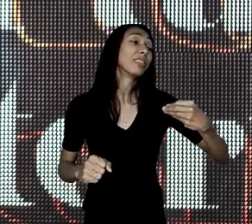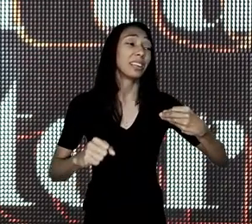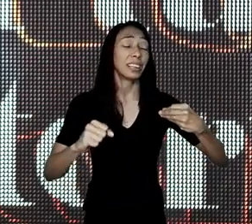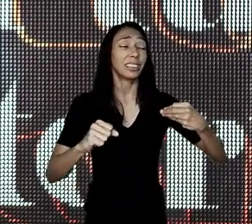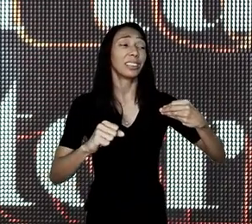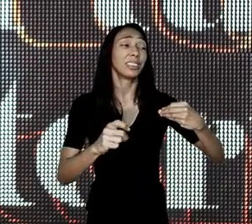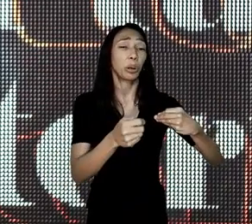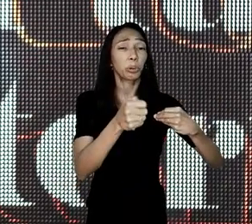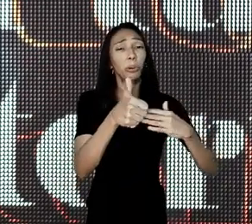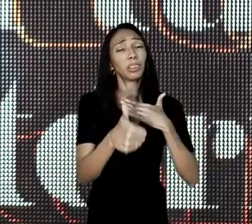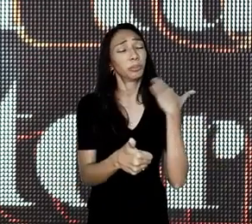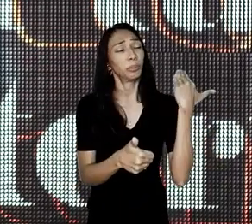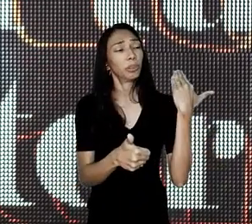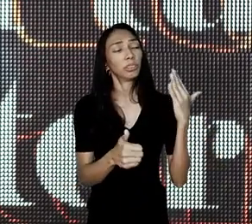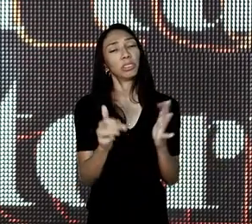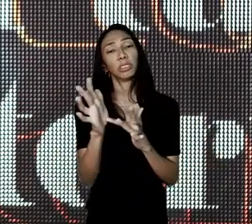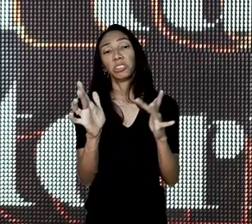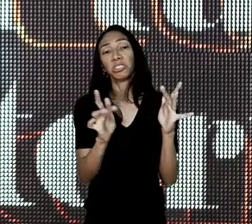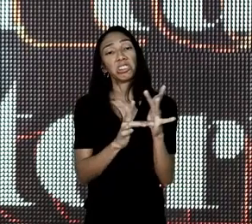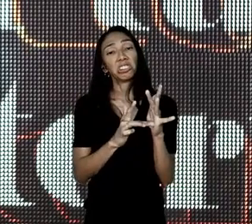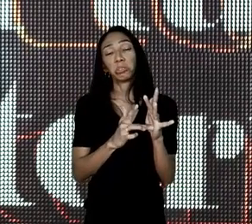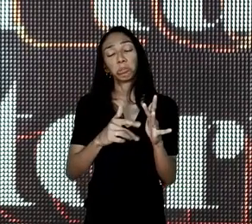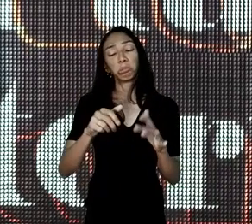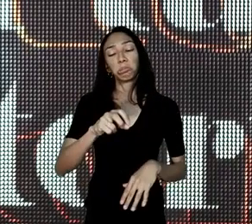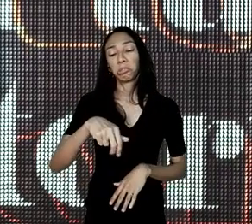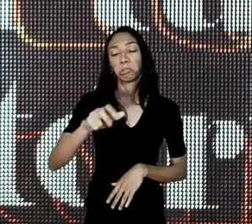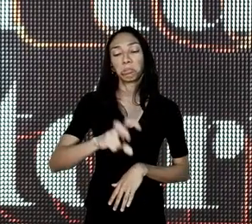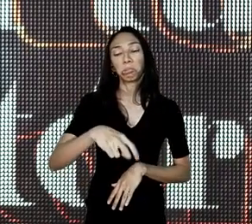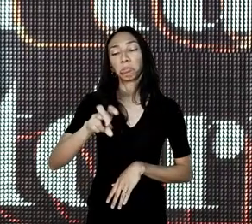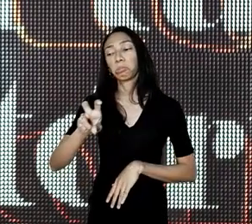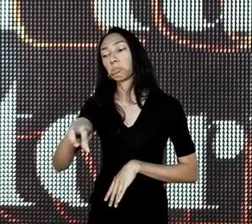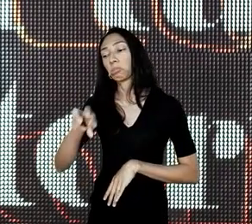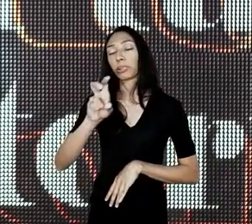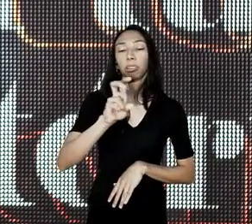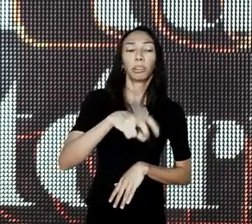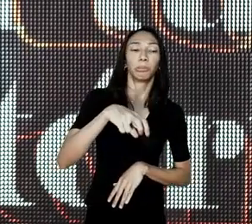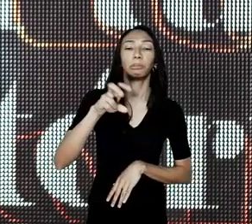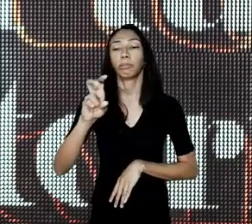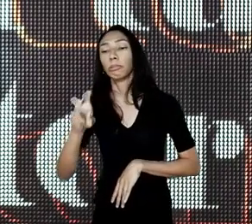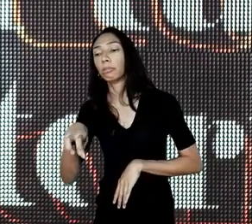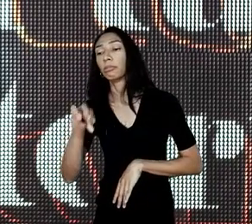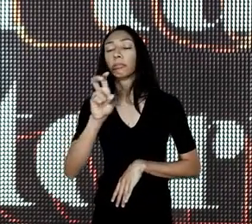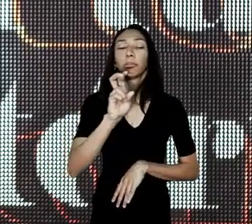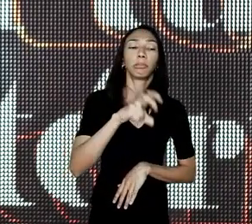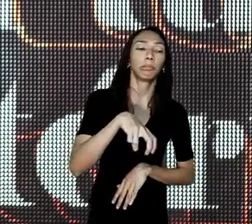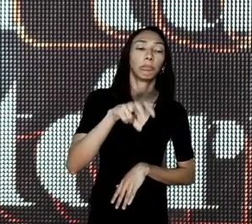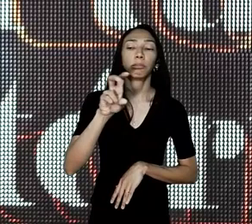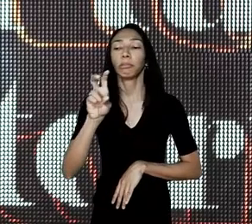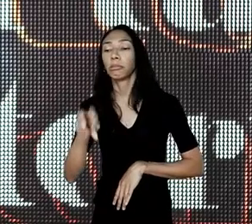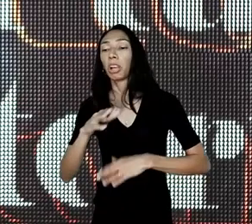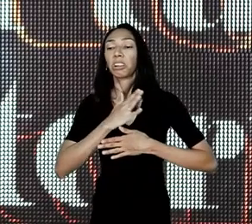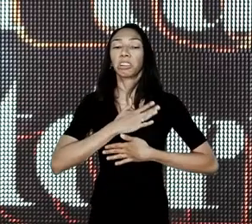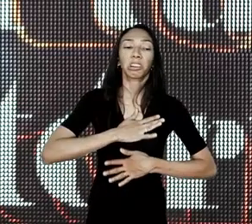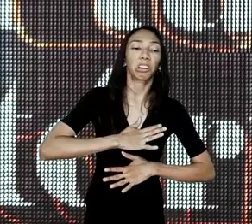está morrendo. E Jesus caminhando calmamente no meio daquela vila, pressionado por aquela multidão, sem se deixar ser movido